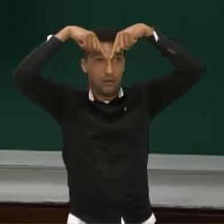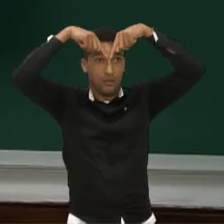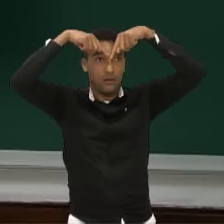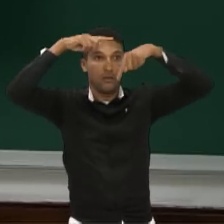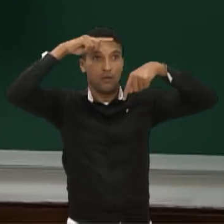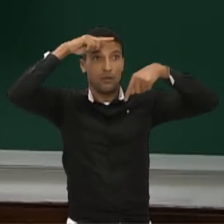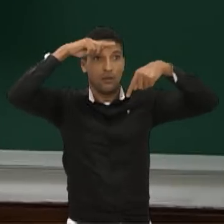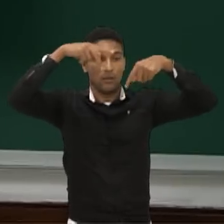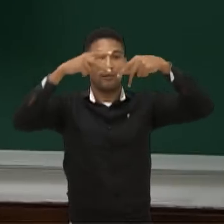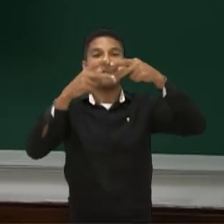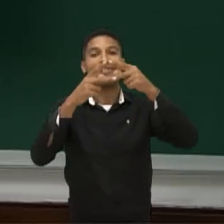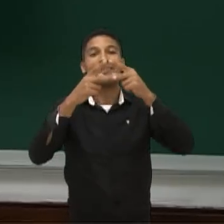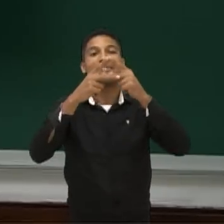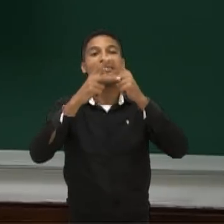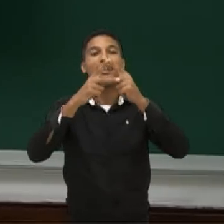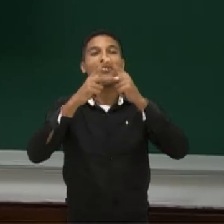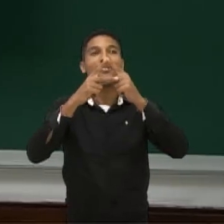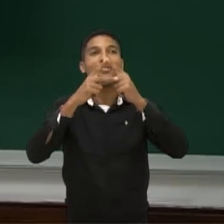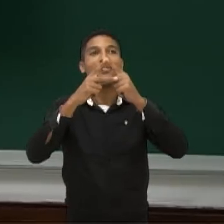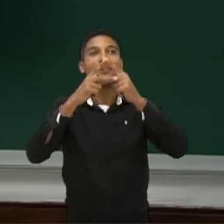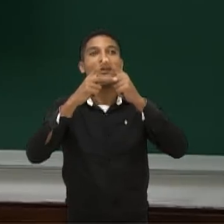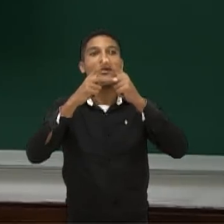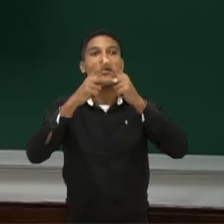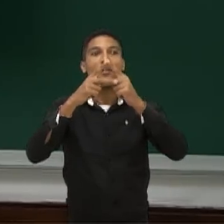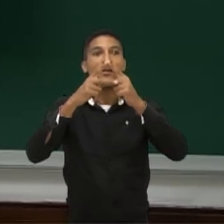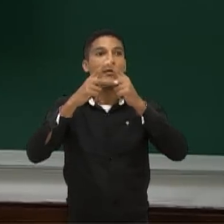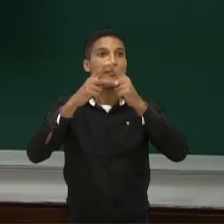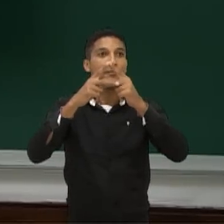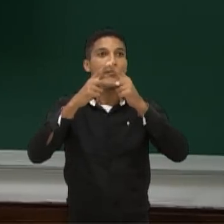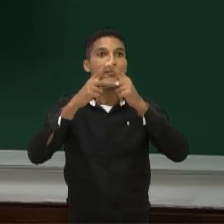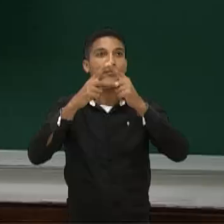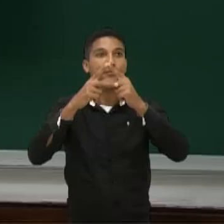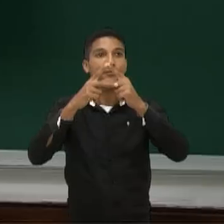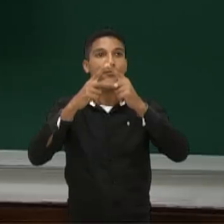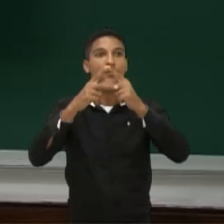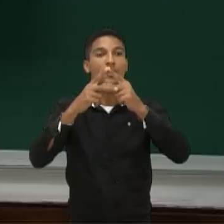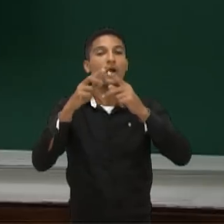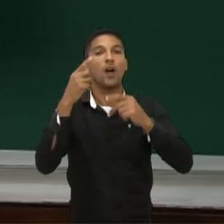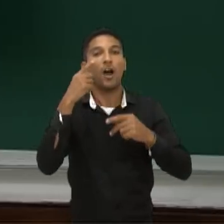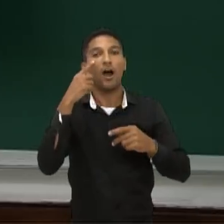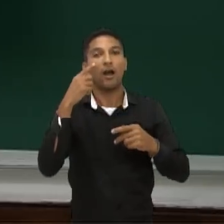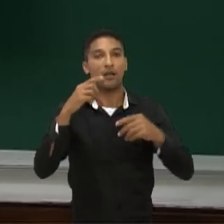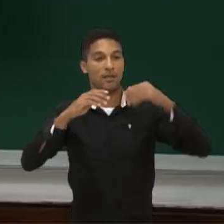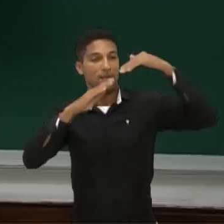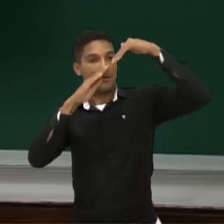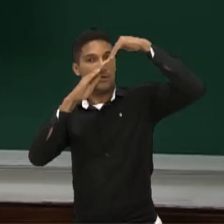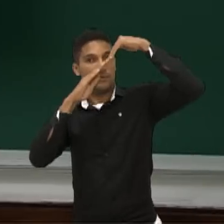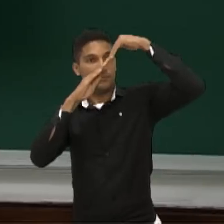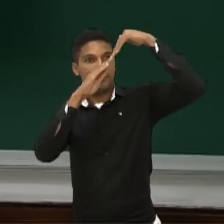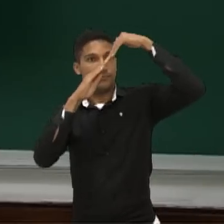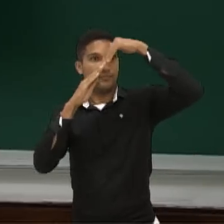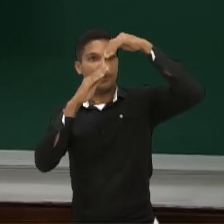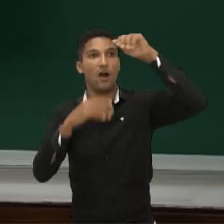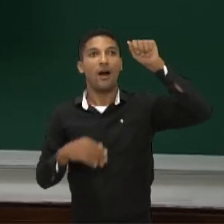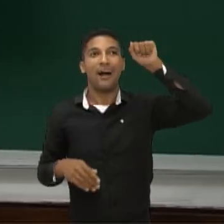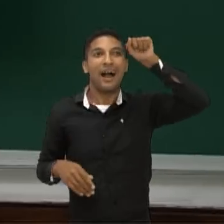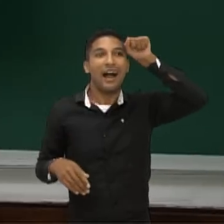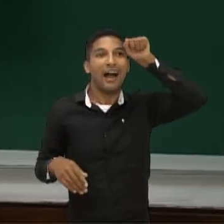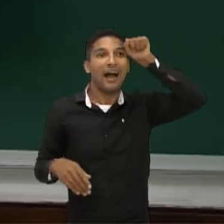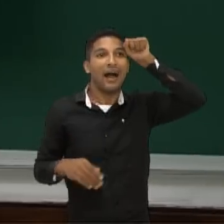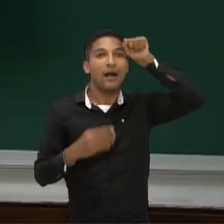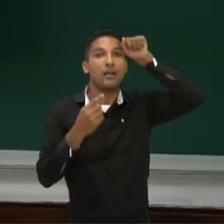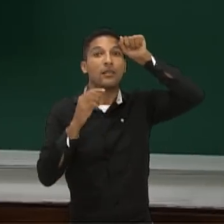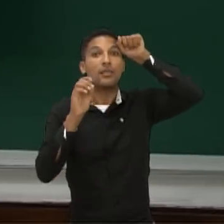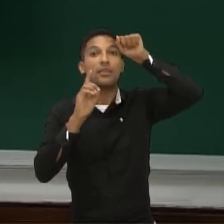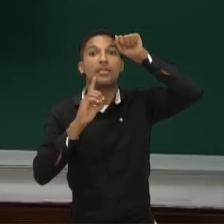os vértices, tá? Se eu unir o vértice A, ó, com o oposto, quem que está na frente? Quem que é o vértice que está lá na frente, o oposto?